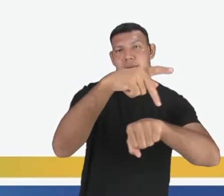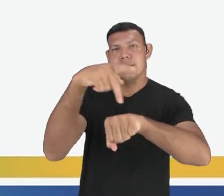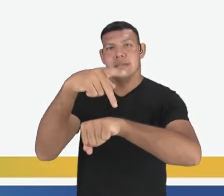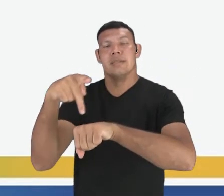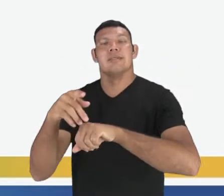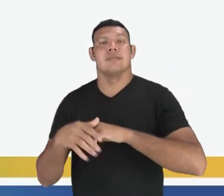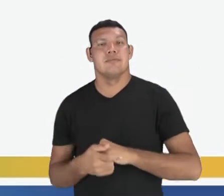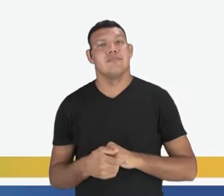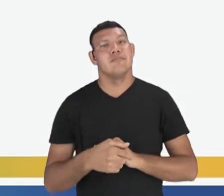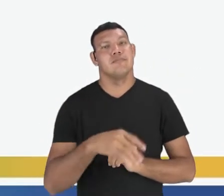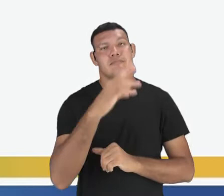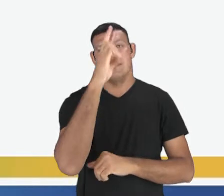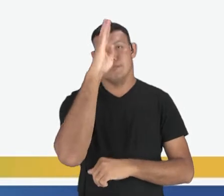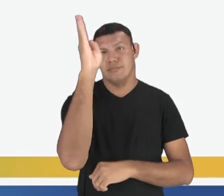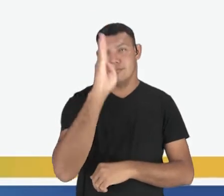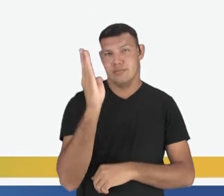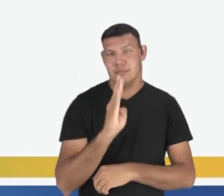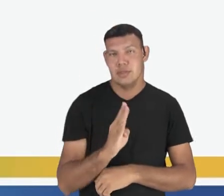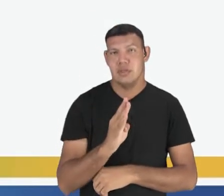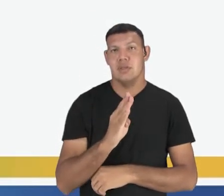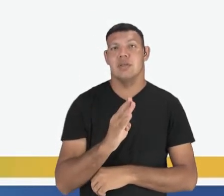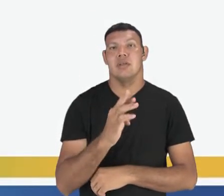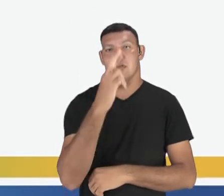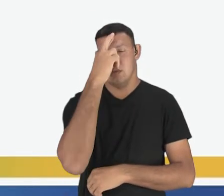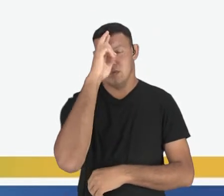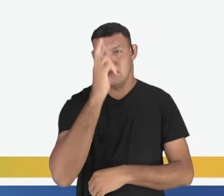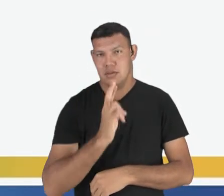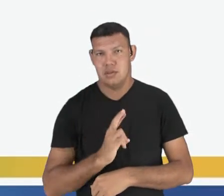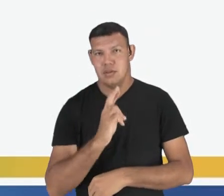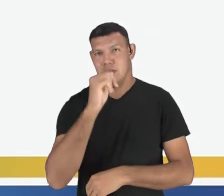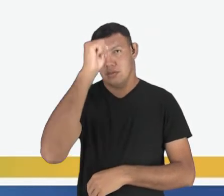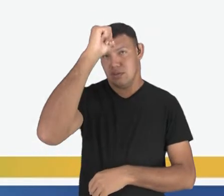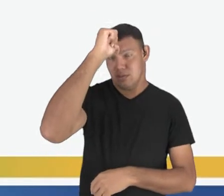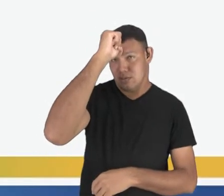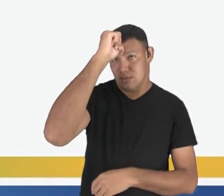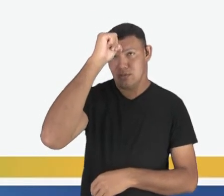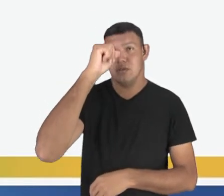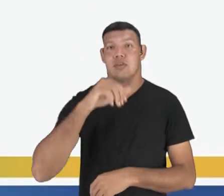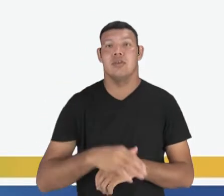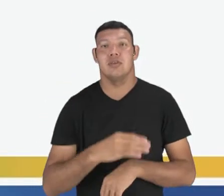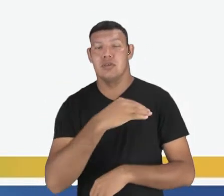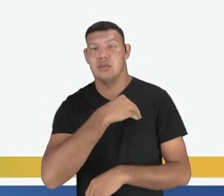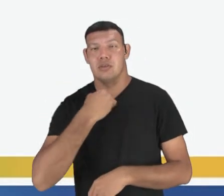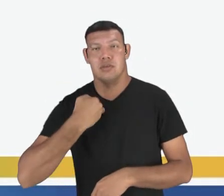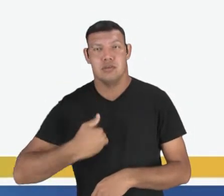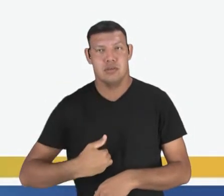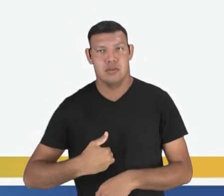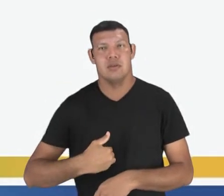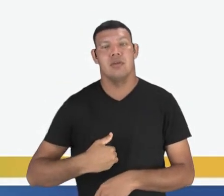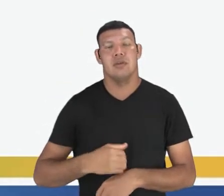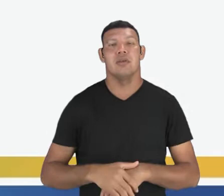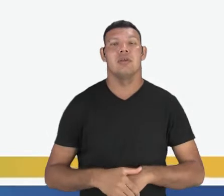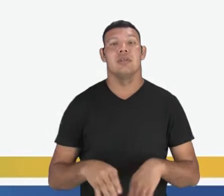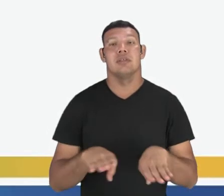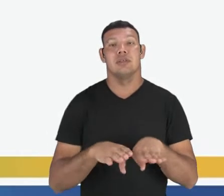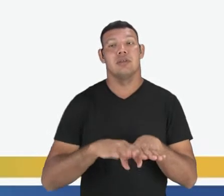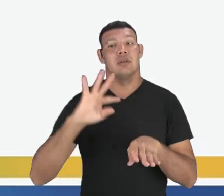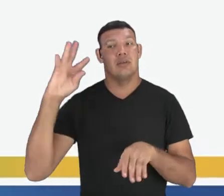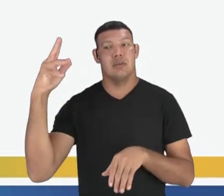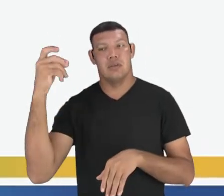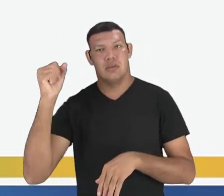BRICS, Brasil, Rússia, Índia, China e África do Sul, como alternativa ao Banco Mundial e ao Fundo